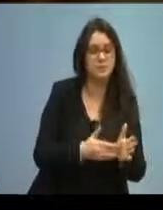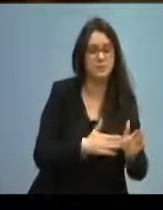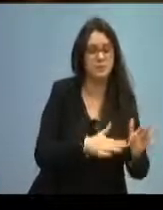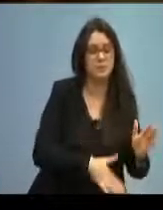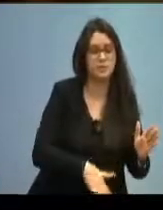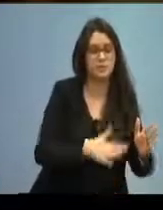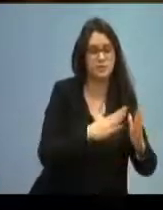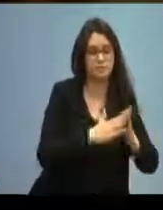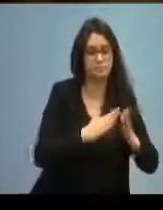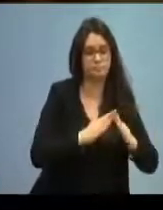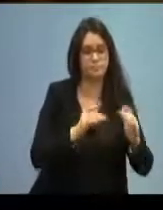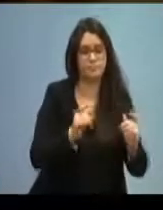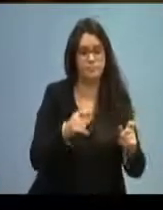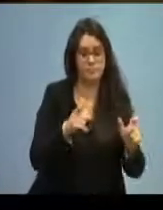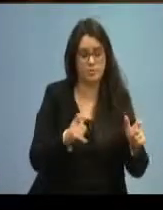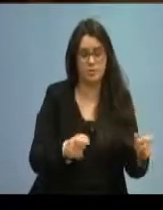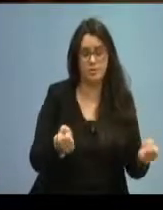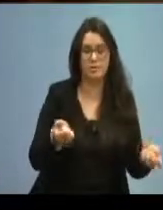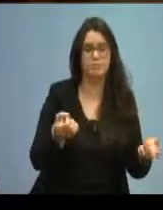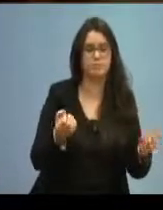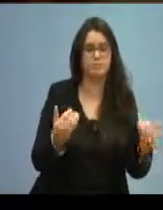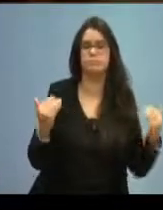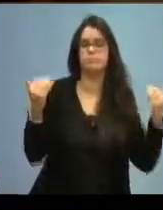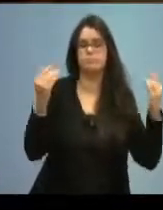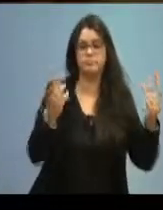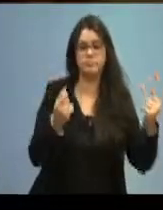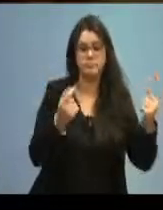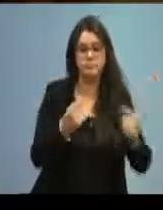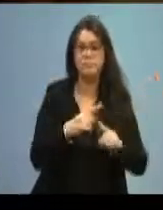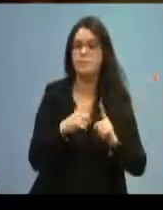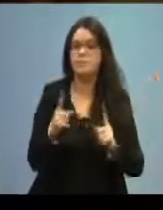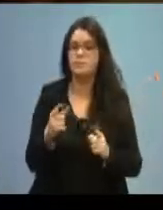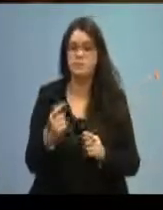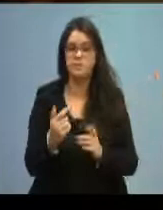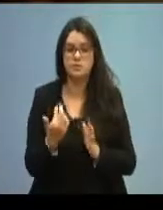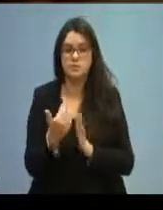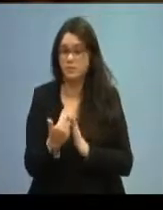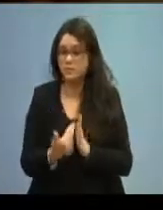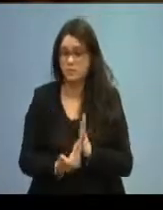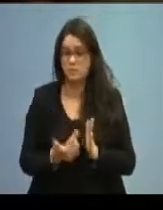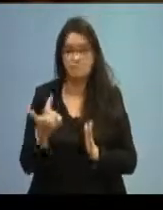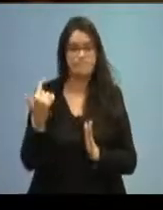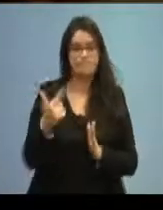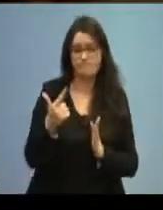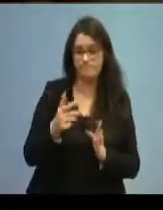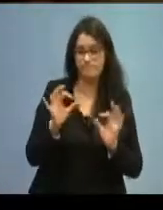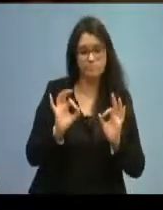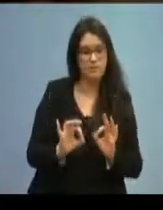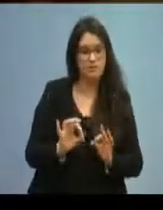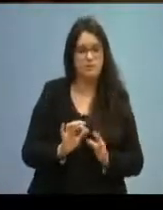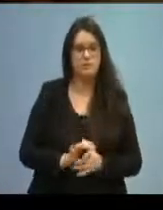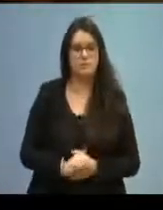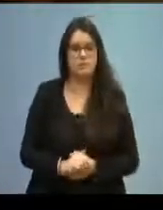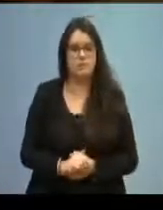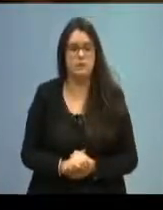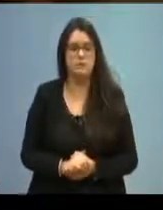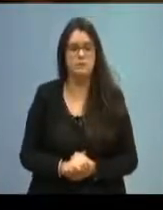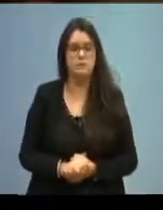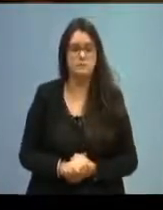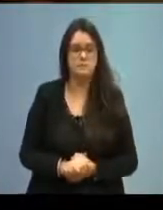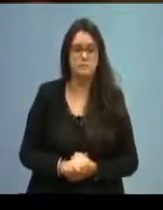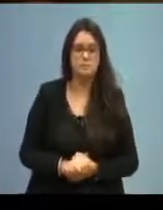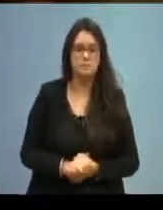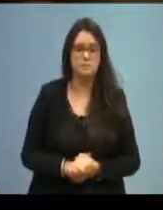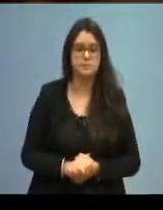que são áreas nobres hoje e que não estão regularizadas adequadamente, certo? Então, essa é uma questão central para essa